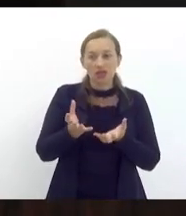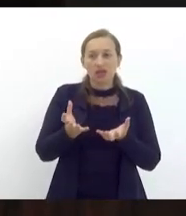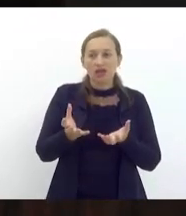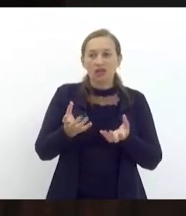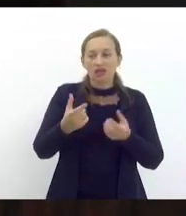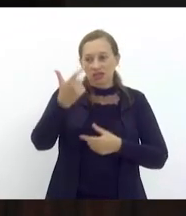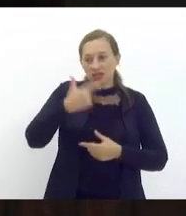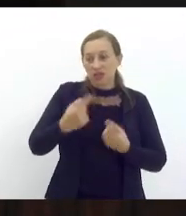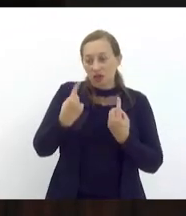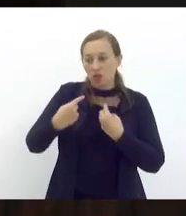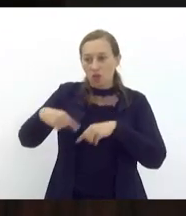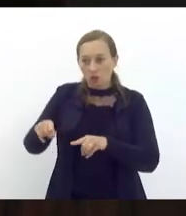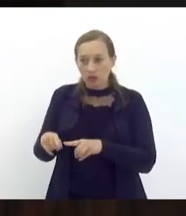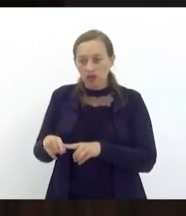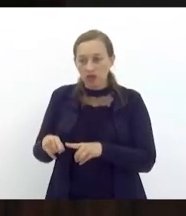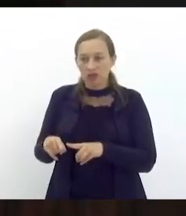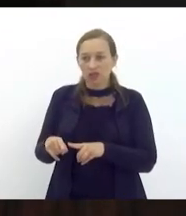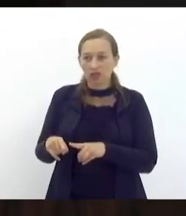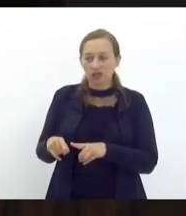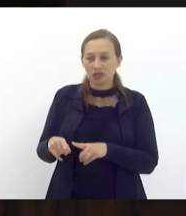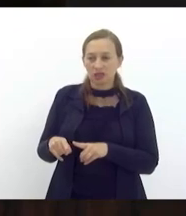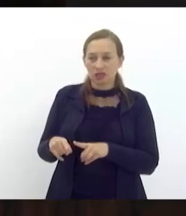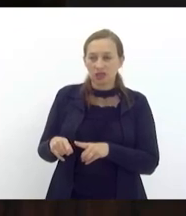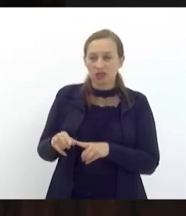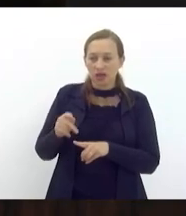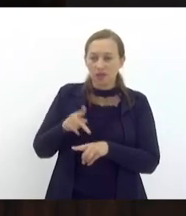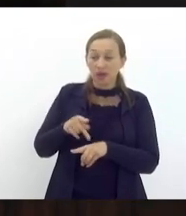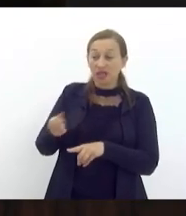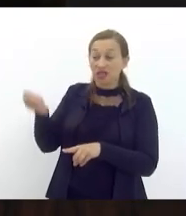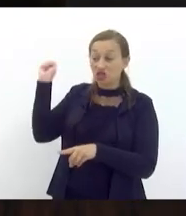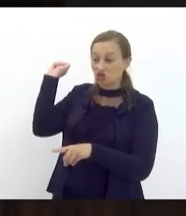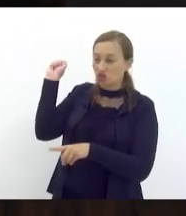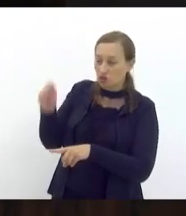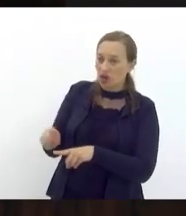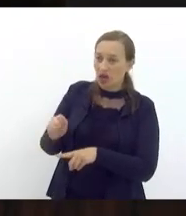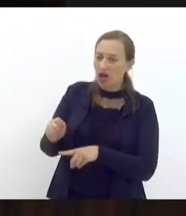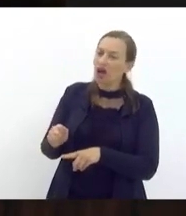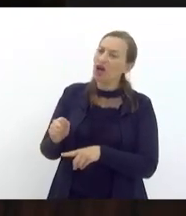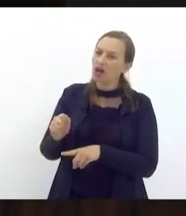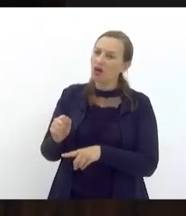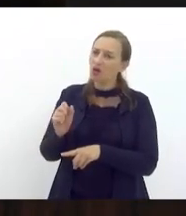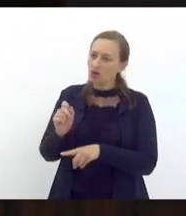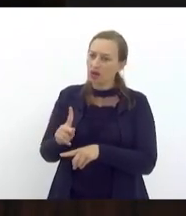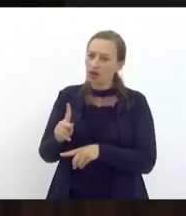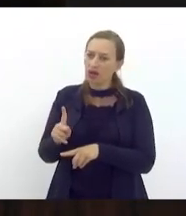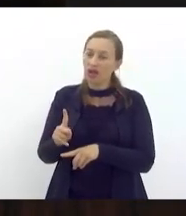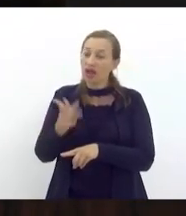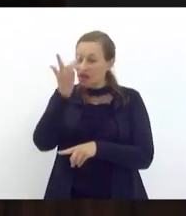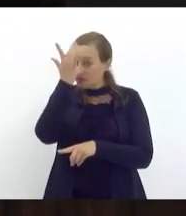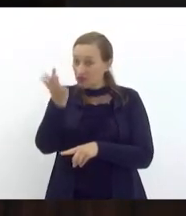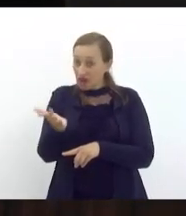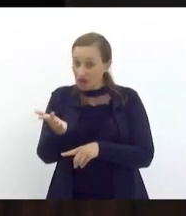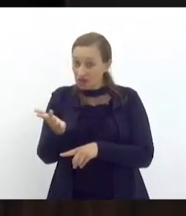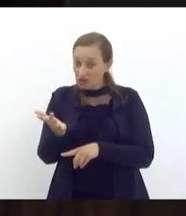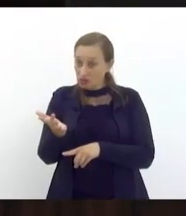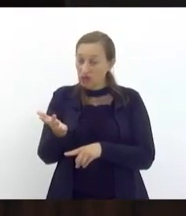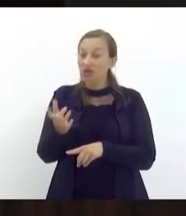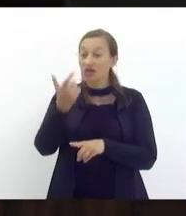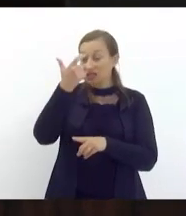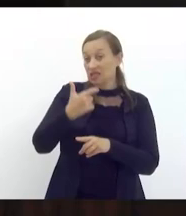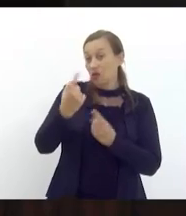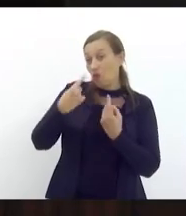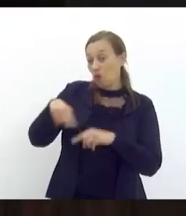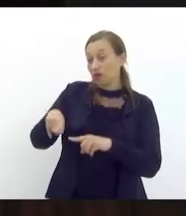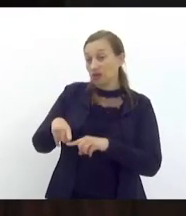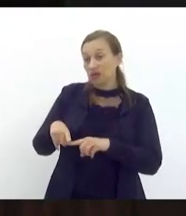no telhado e faz parte do processo democrático já foi isso enquanto o novo com meu pai lá em Campo sua posição é muito fácil no bom sentido da palavra